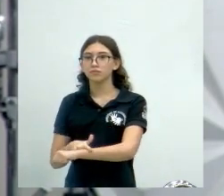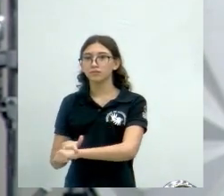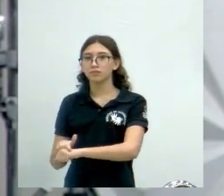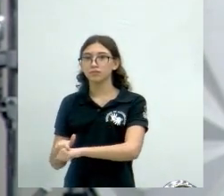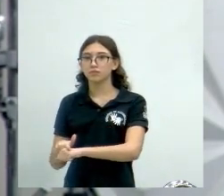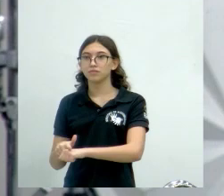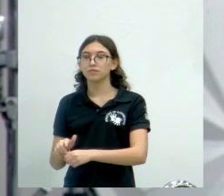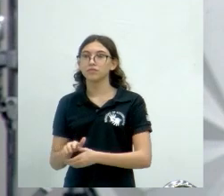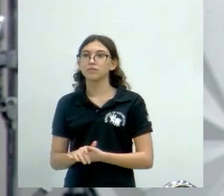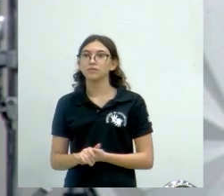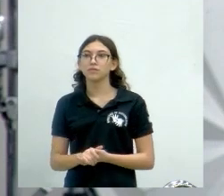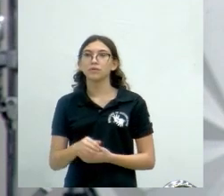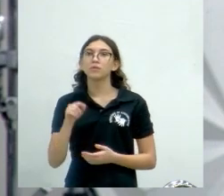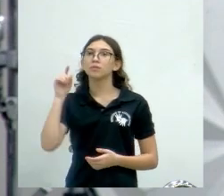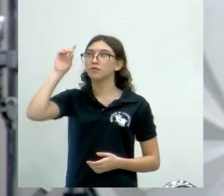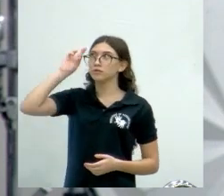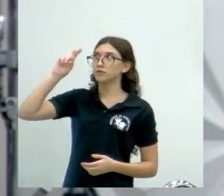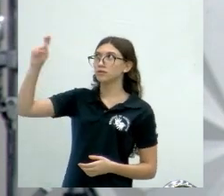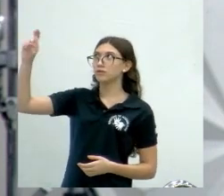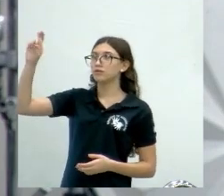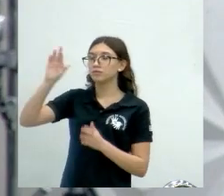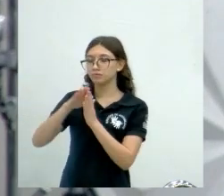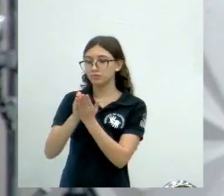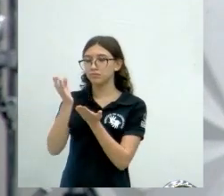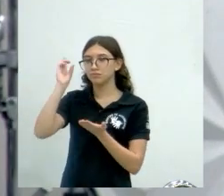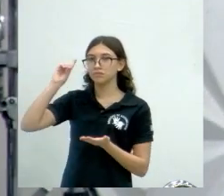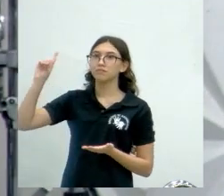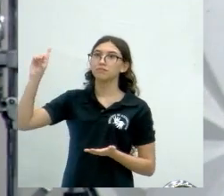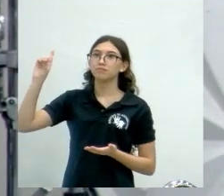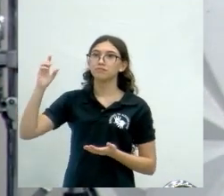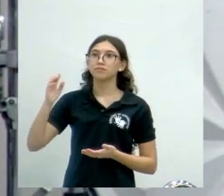e pela palavra. Antigamente, a gente tinha isso de maneira